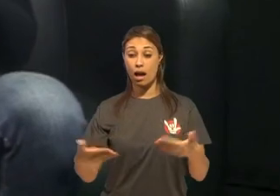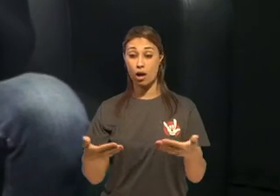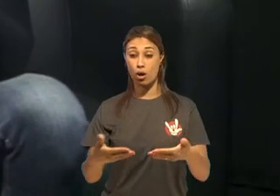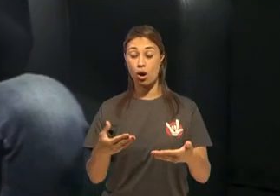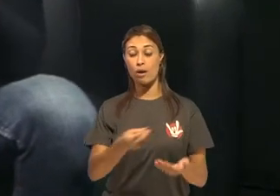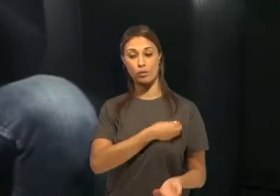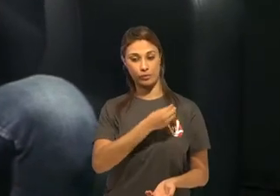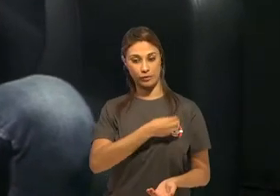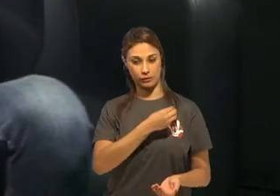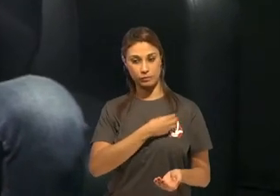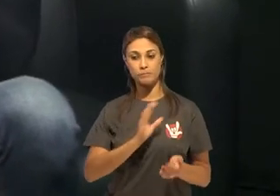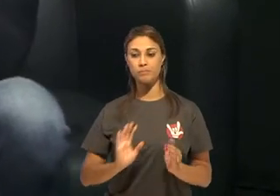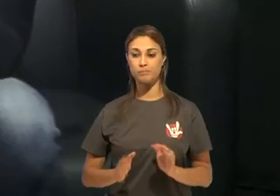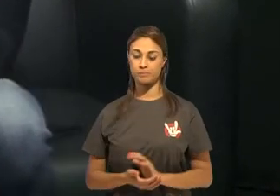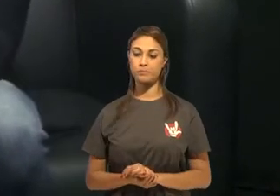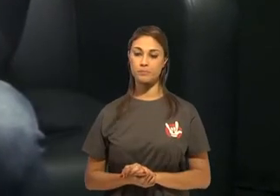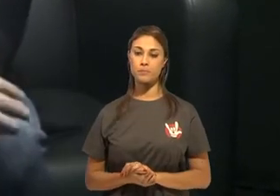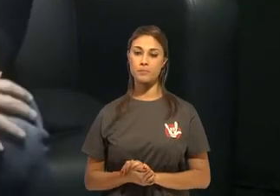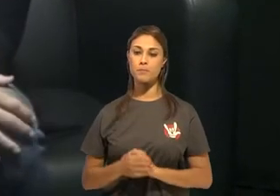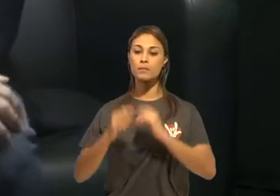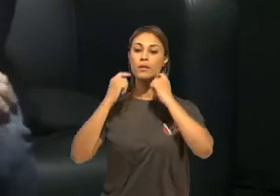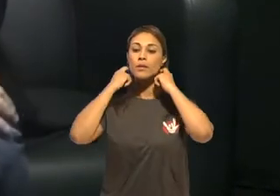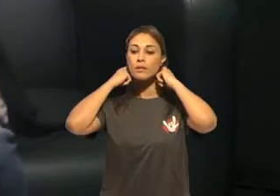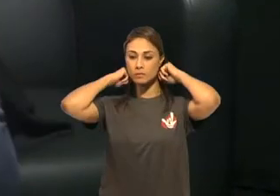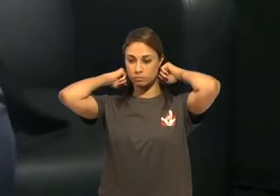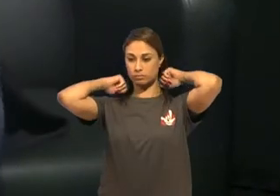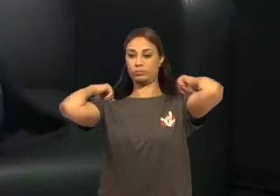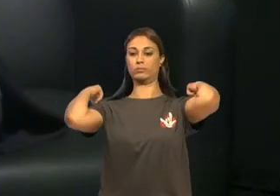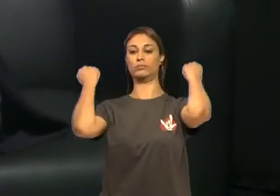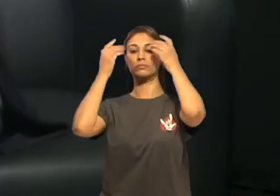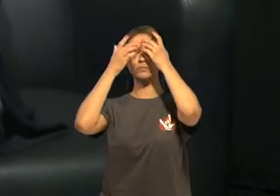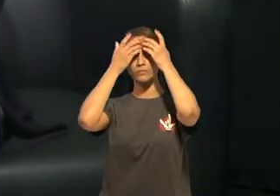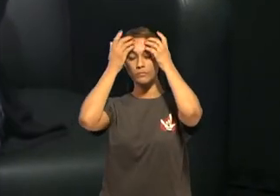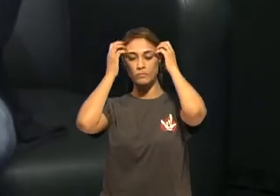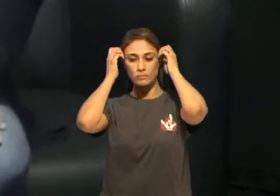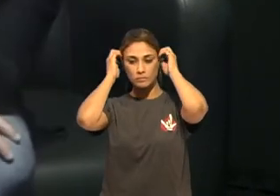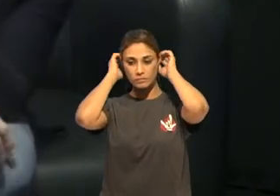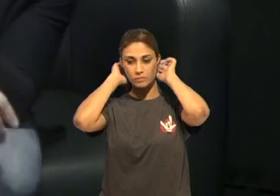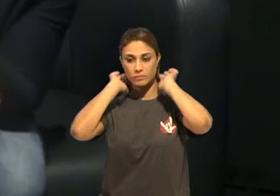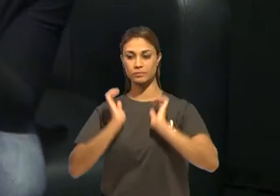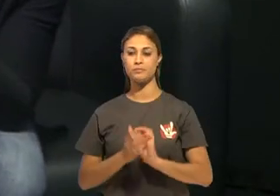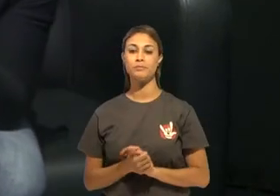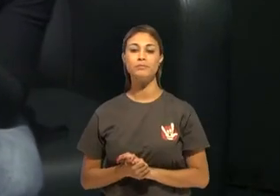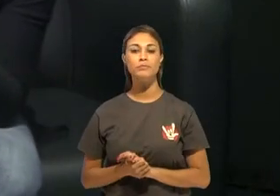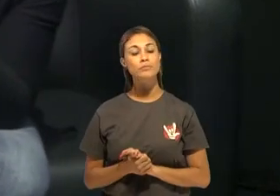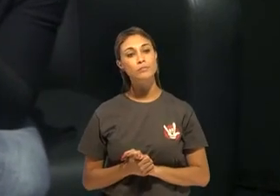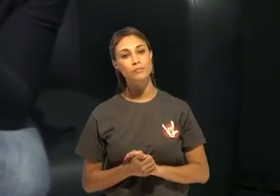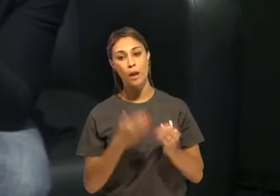certo? Vou pedir para o Liminha aqui. Ô Liminha, me fala aí, não precisa filmar ele não, a cara dele.